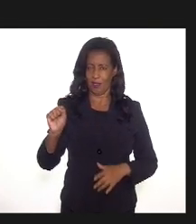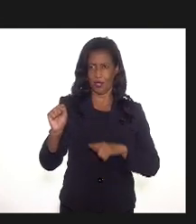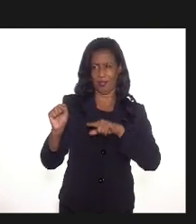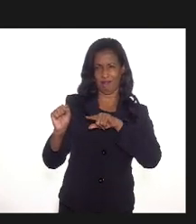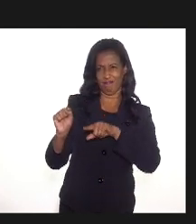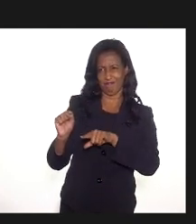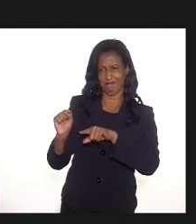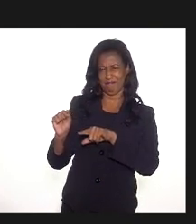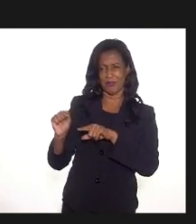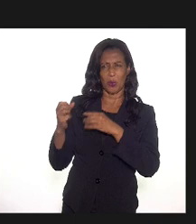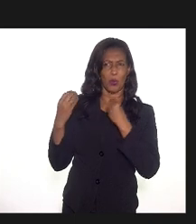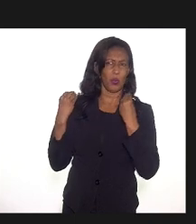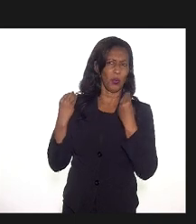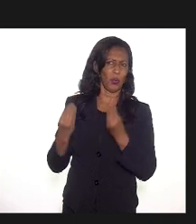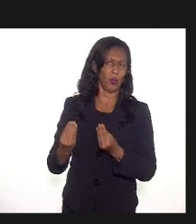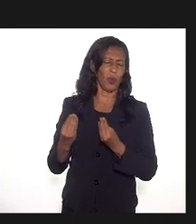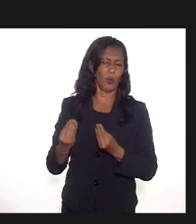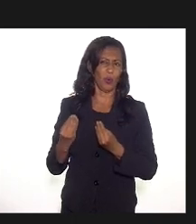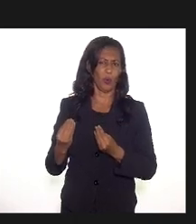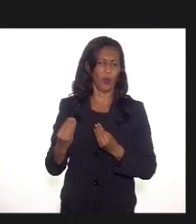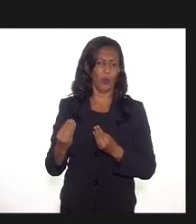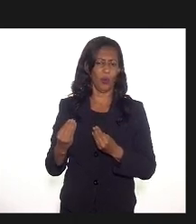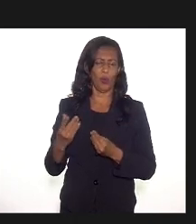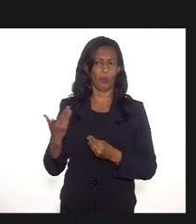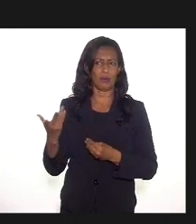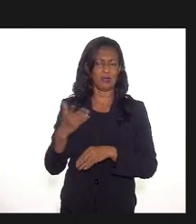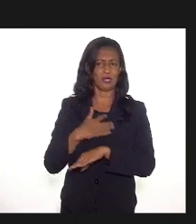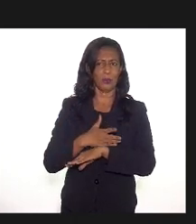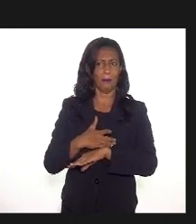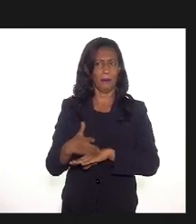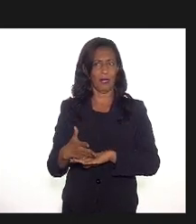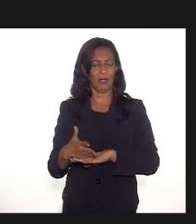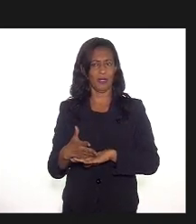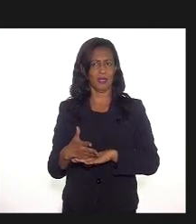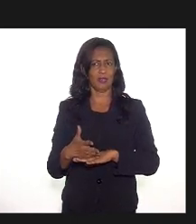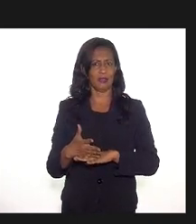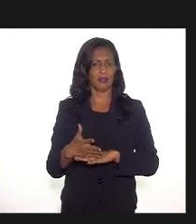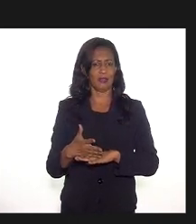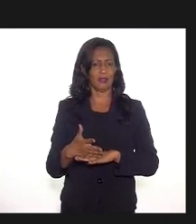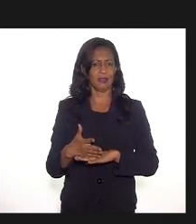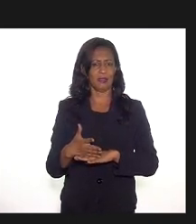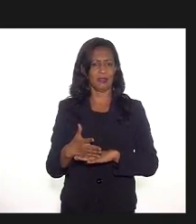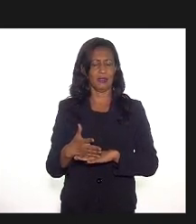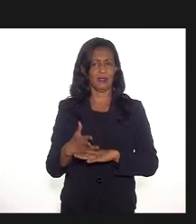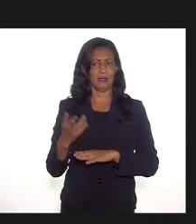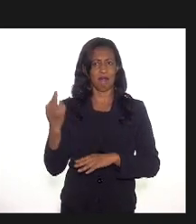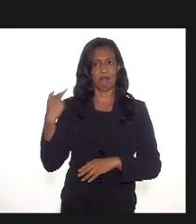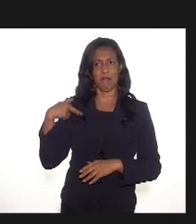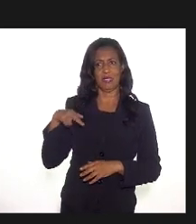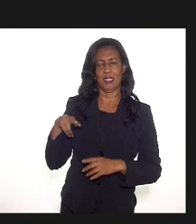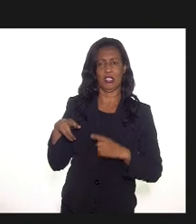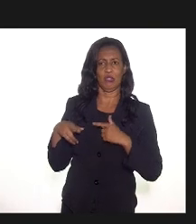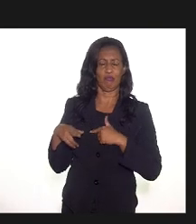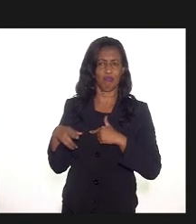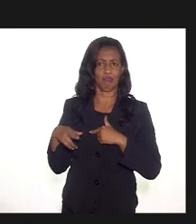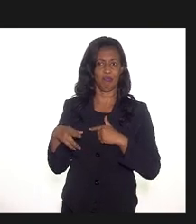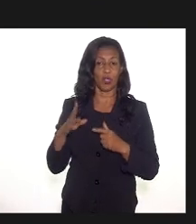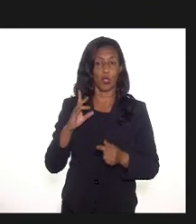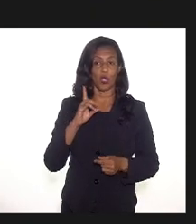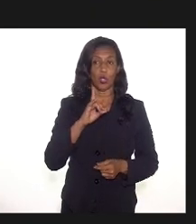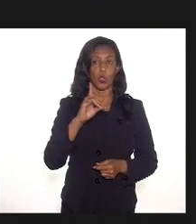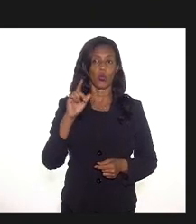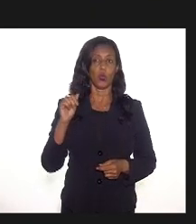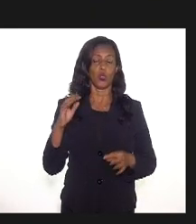supremacias quer sejam branca quer sejam religiosa o dia